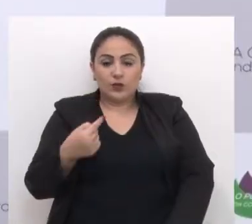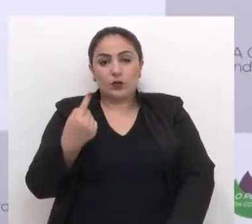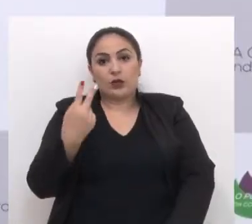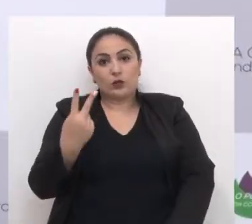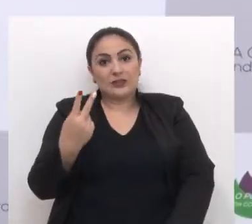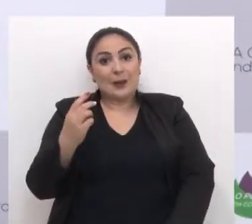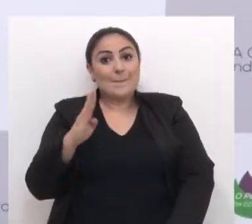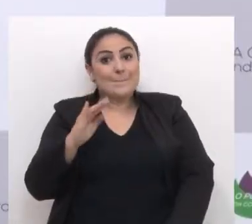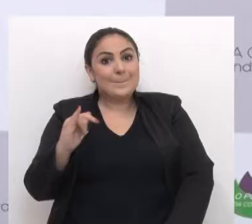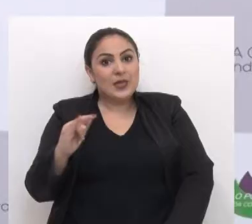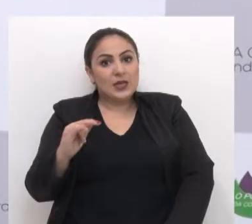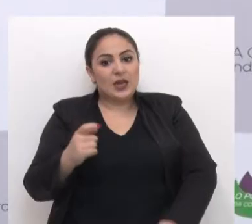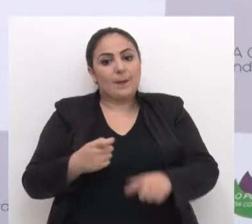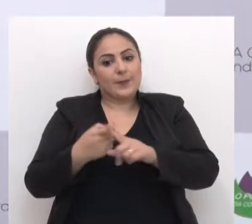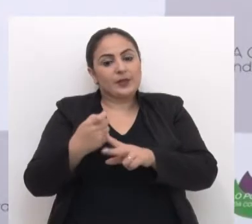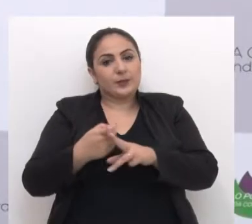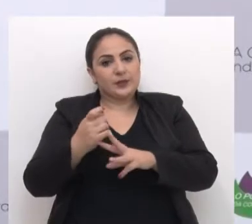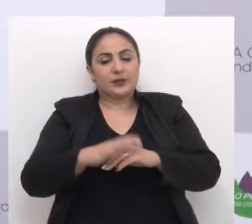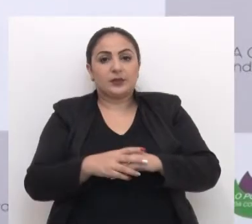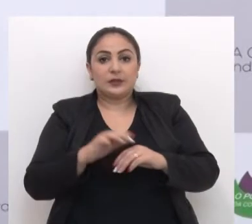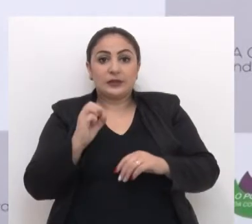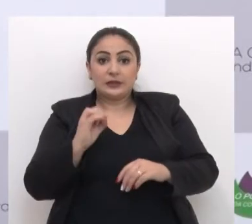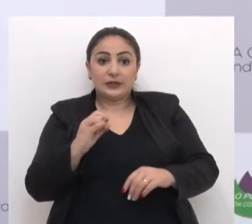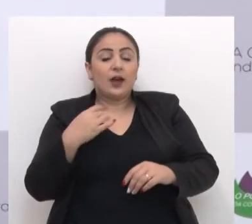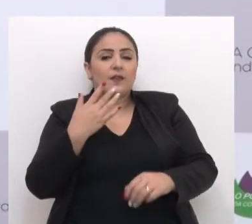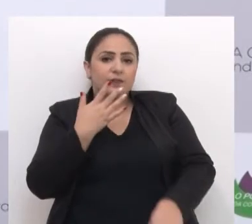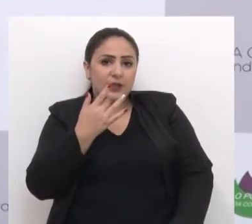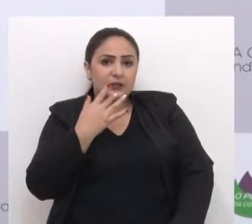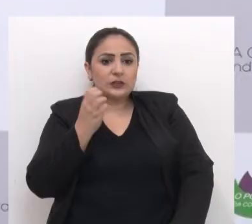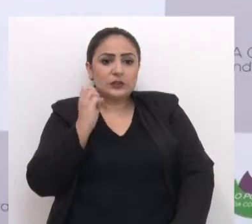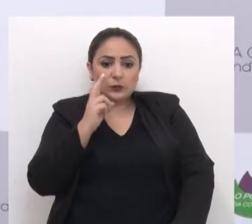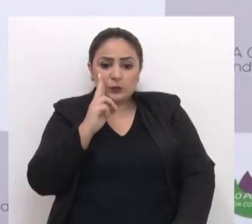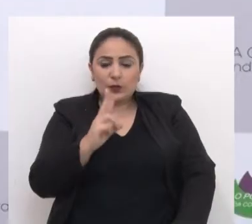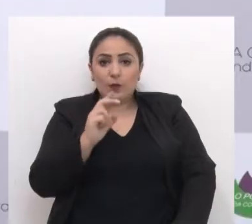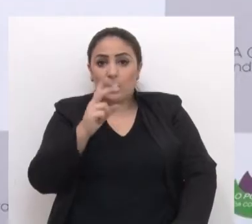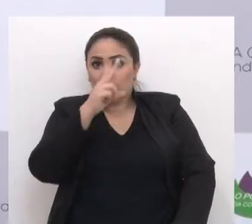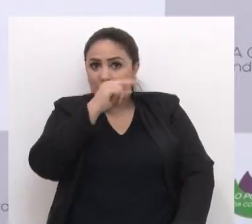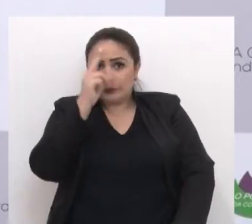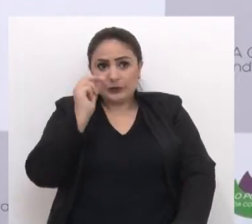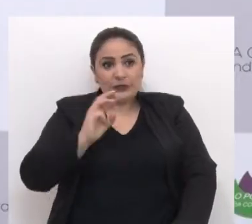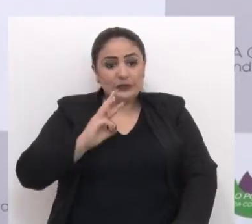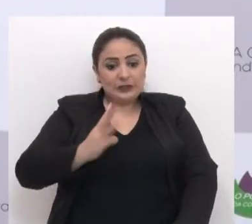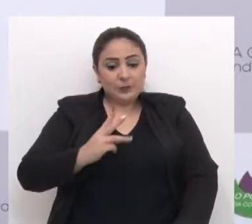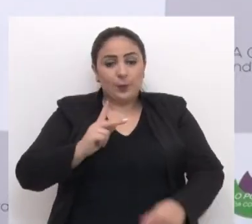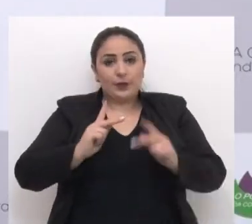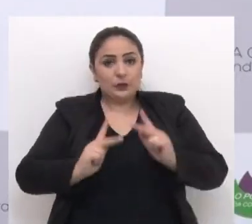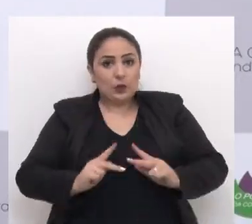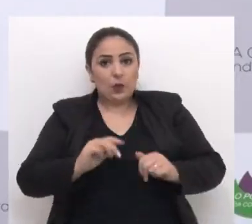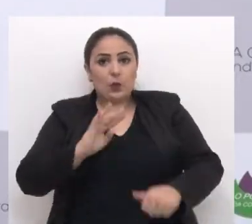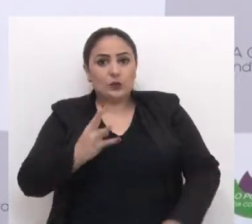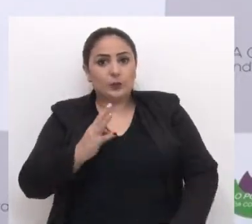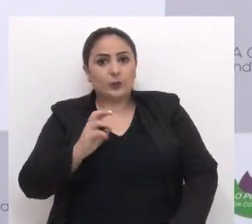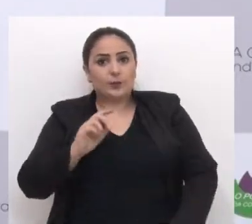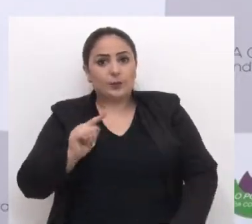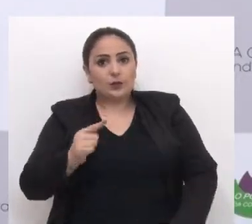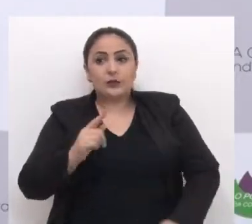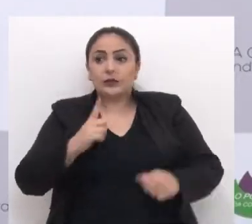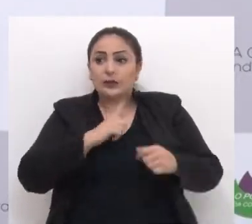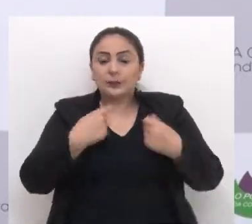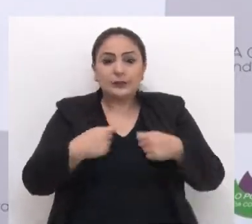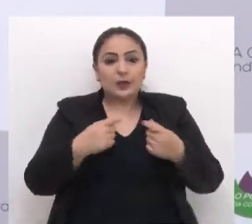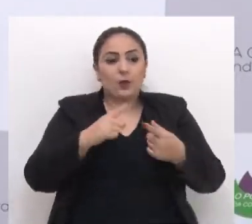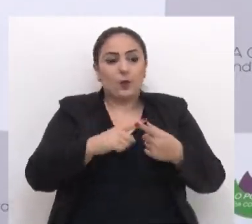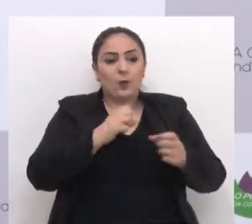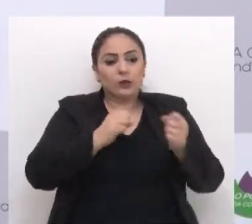mês, né, com essas medidas. E de fato, se você for ver um município de 3, 4 mil habitantes, ele tem que ter um poder judiciário,